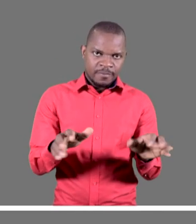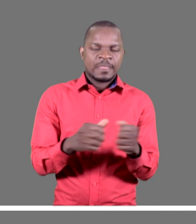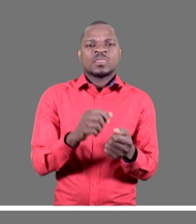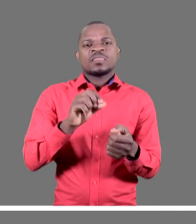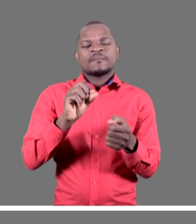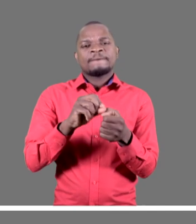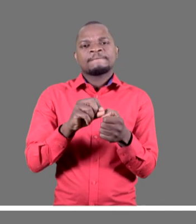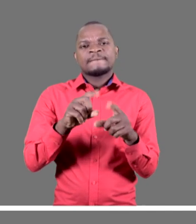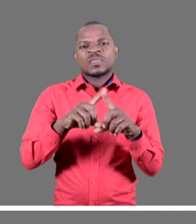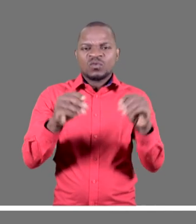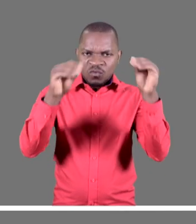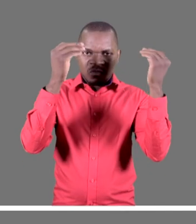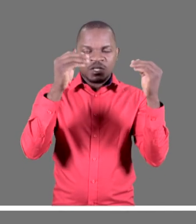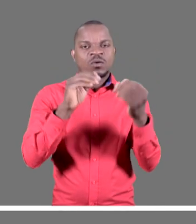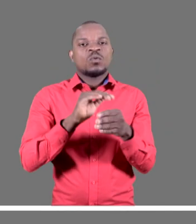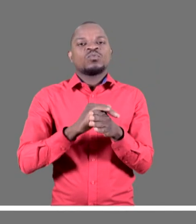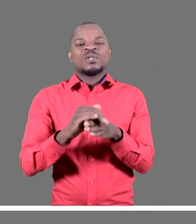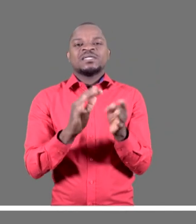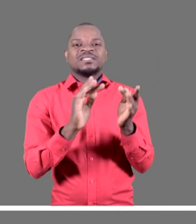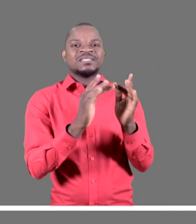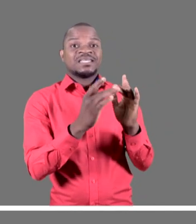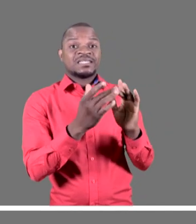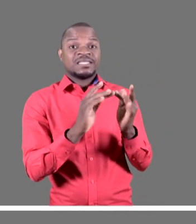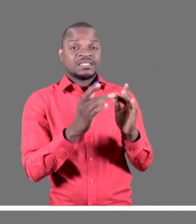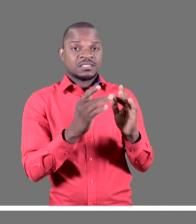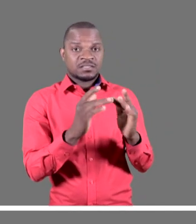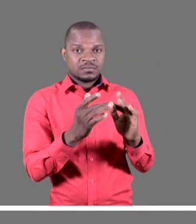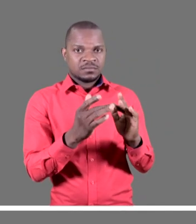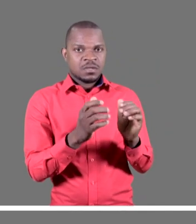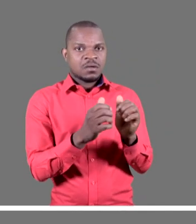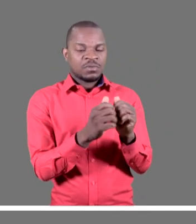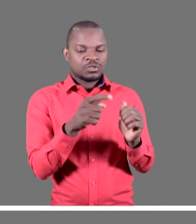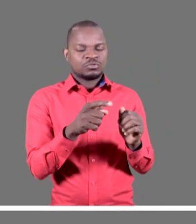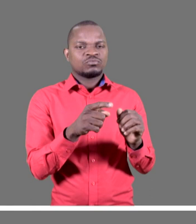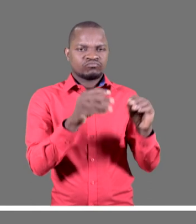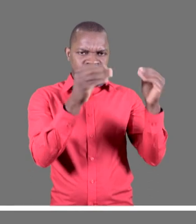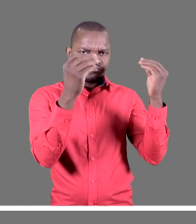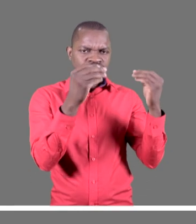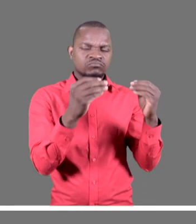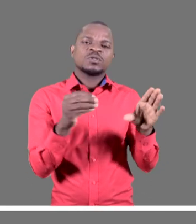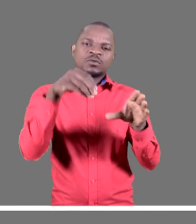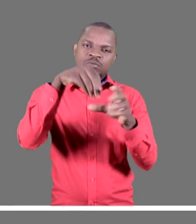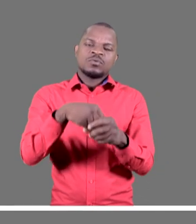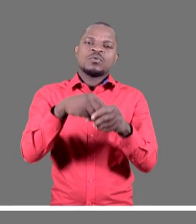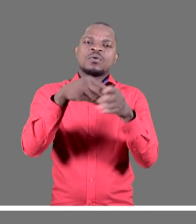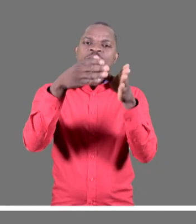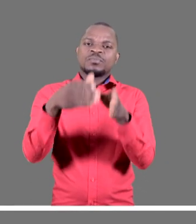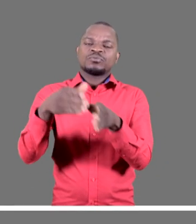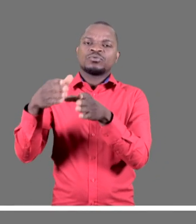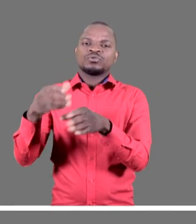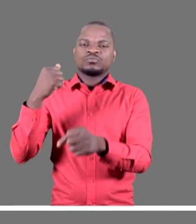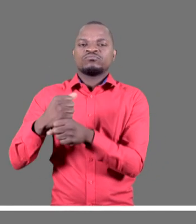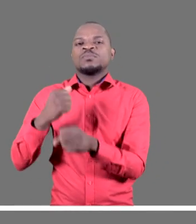online, mas essas capacitações são inclusas, o pessoal, portanto, do Ministério da